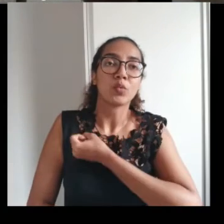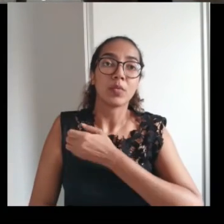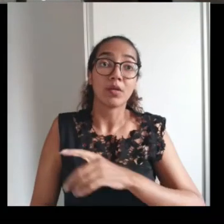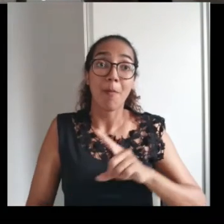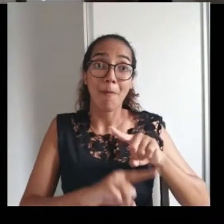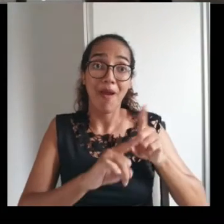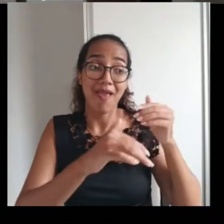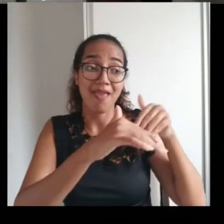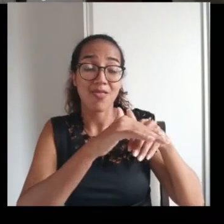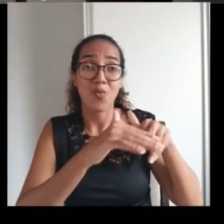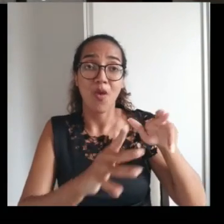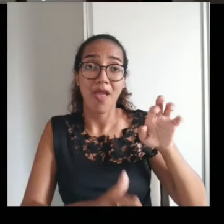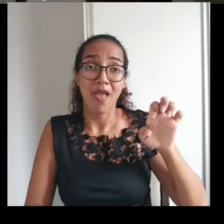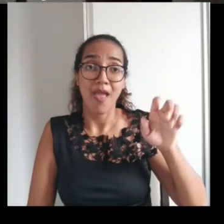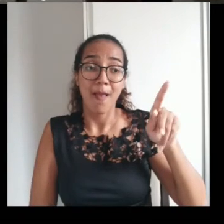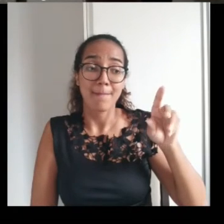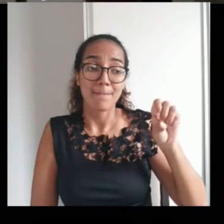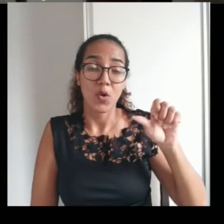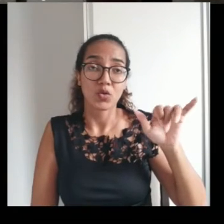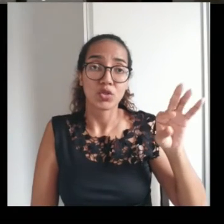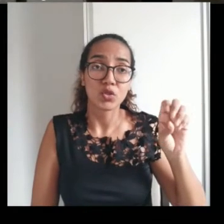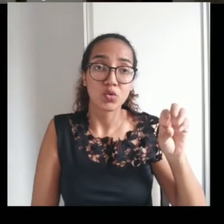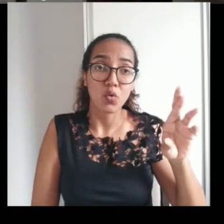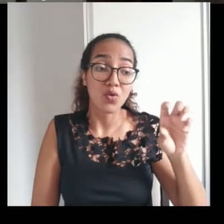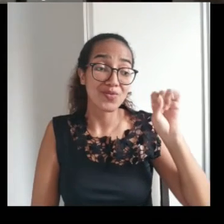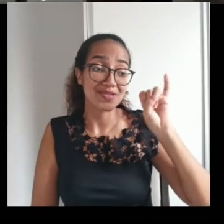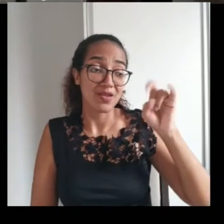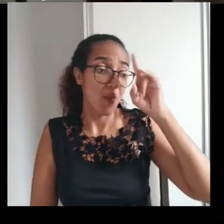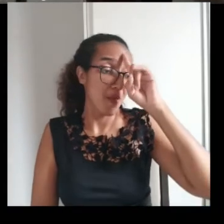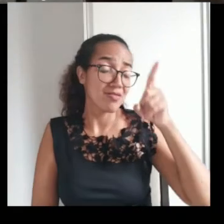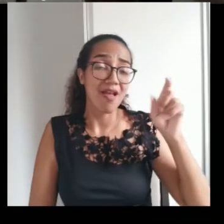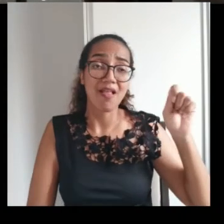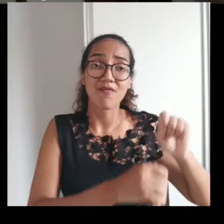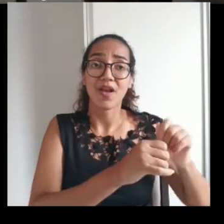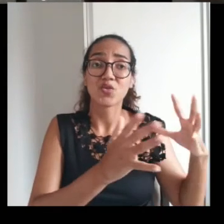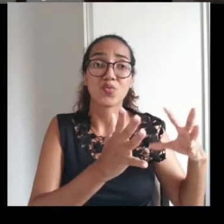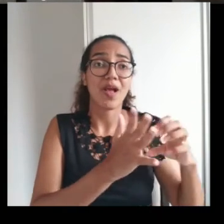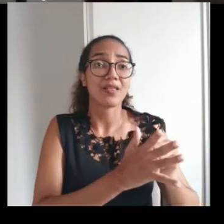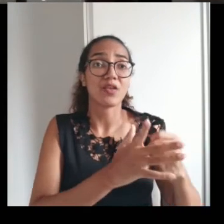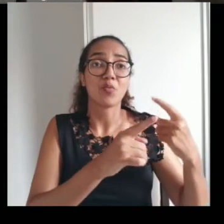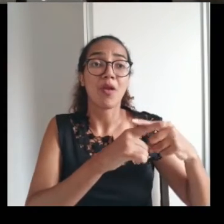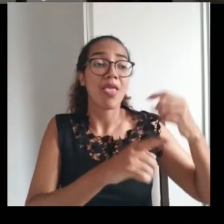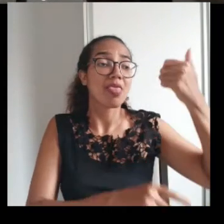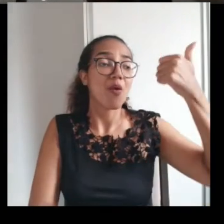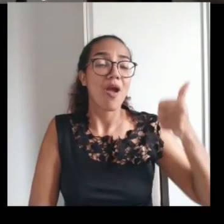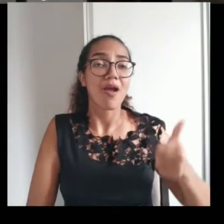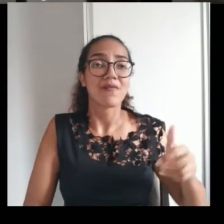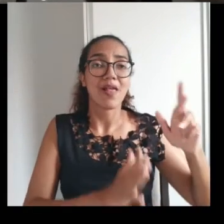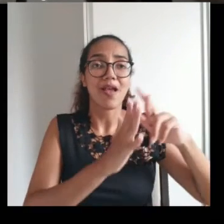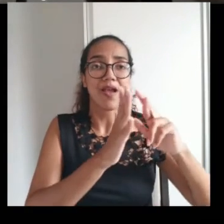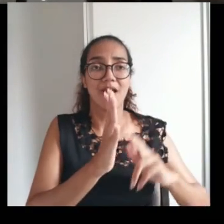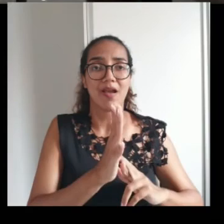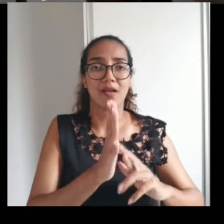aqui é uma regra de negócio, ó. A título de exemplo, isso é uma regra de negócio. Então, fica bem desacoplado,